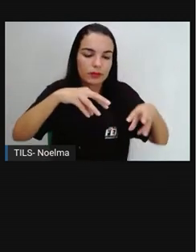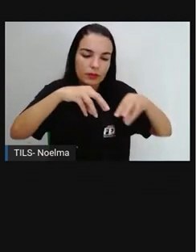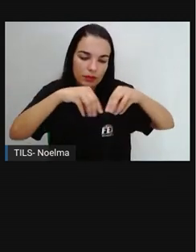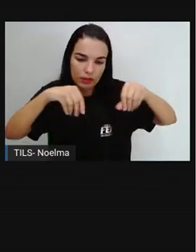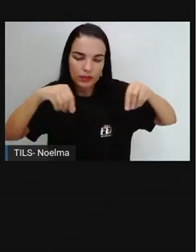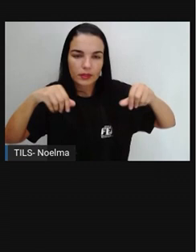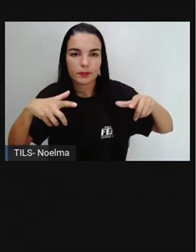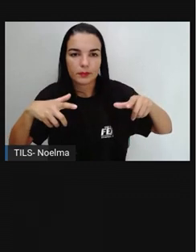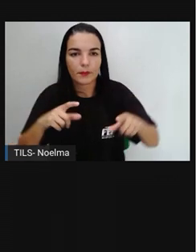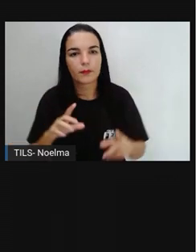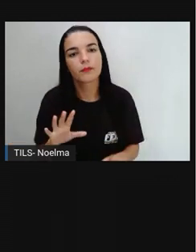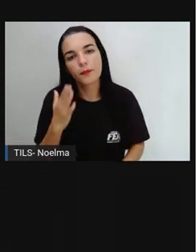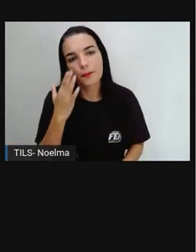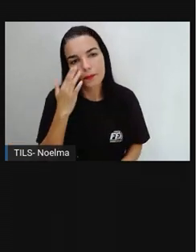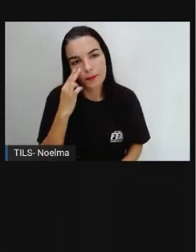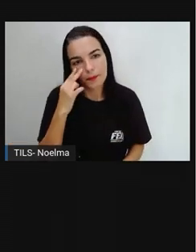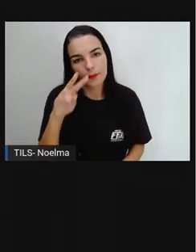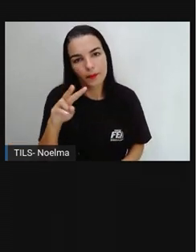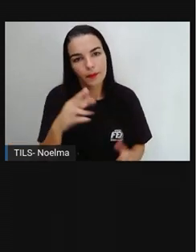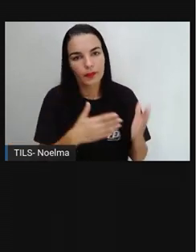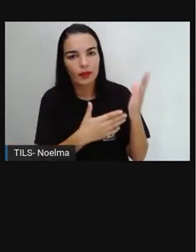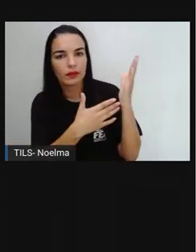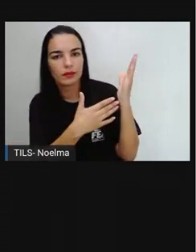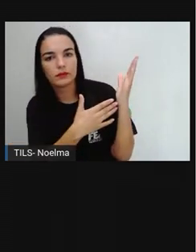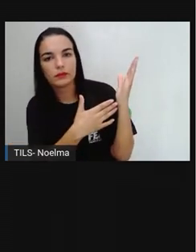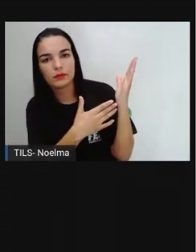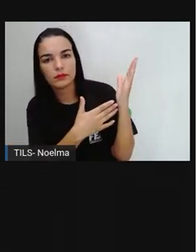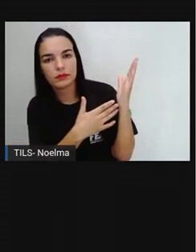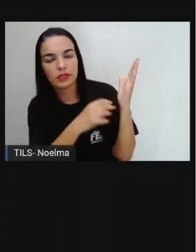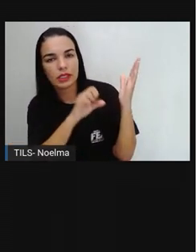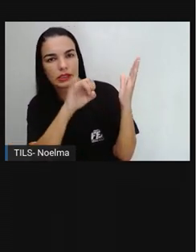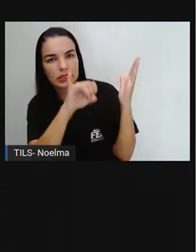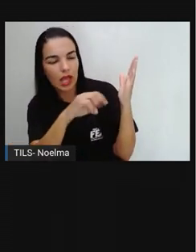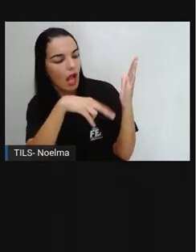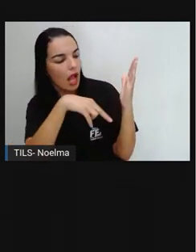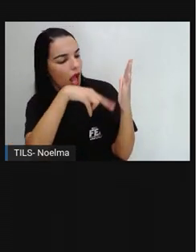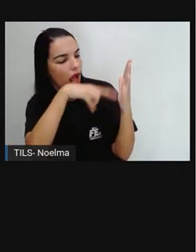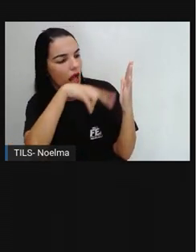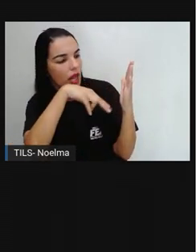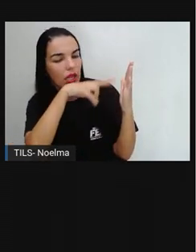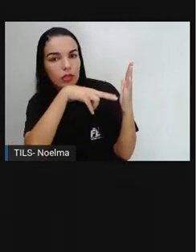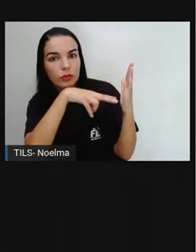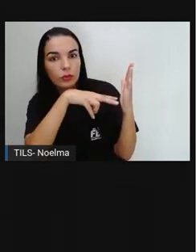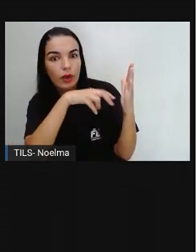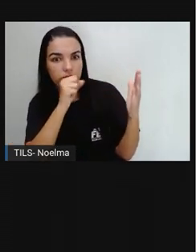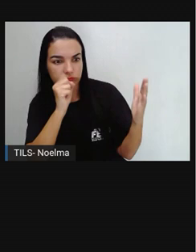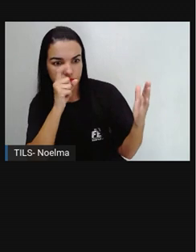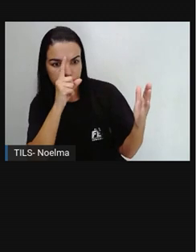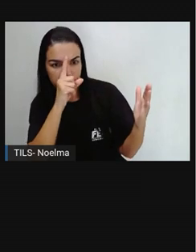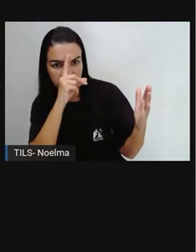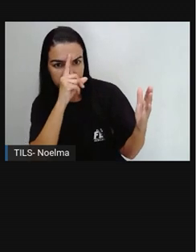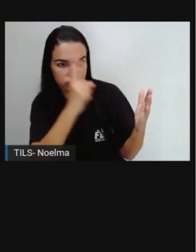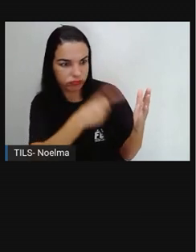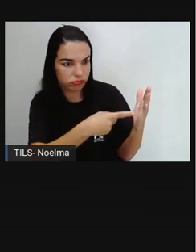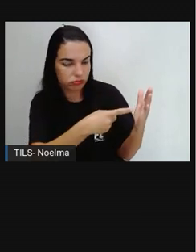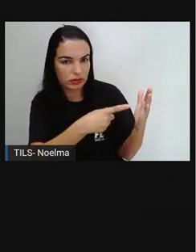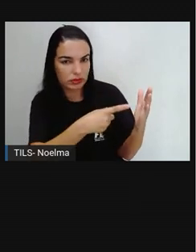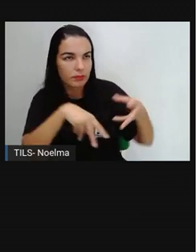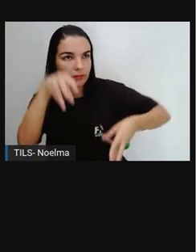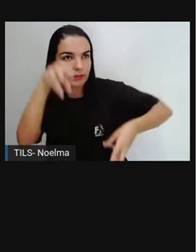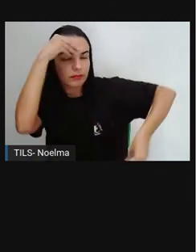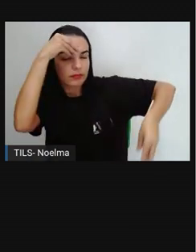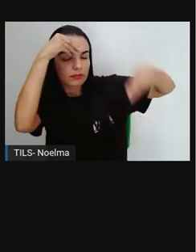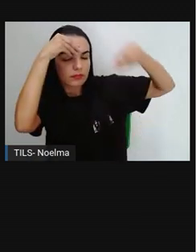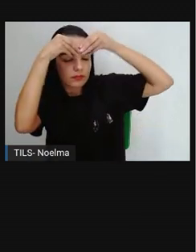acompanhar a narrativa, porque quando a leitura é ativa, o cérebro otimiza os seus mecanismos de apreensão e memorização, e